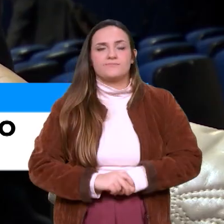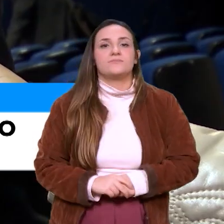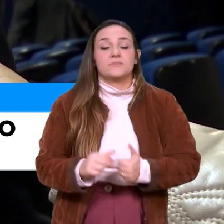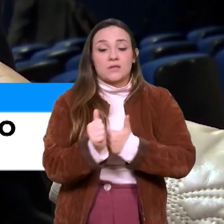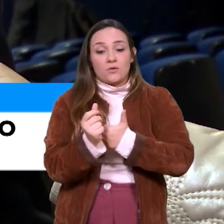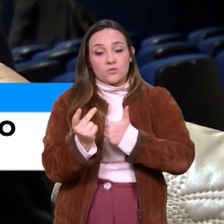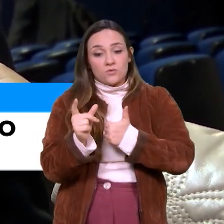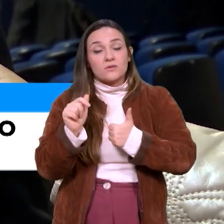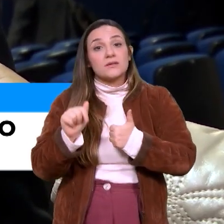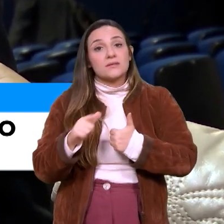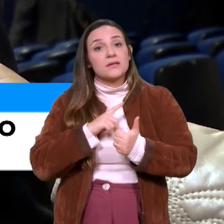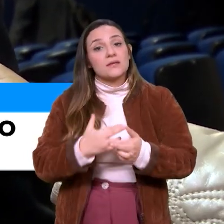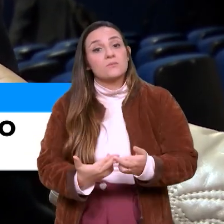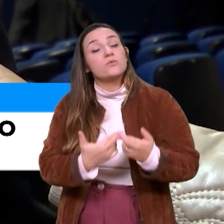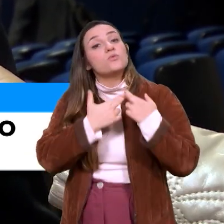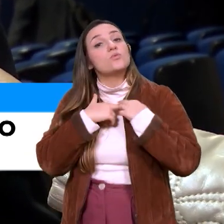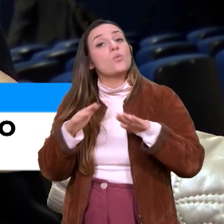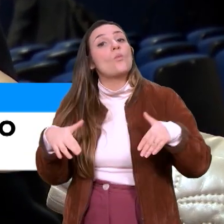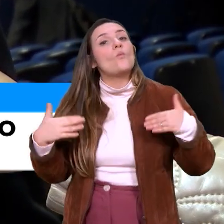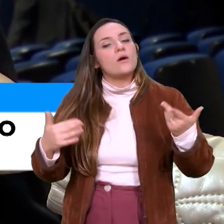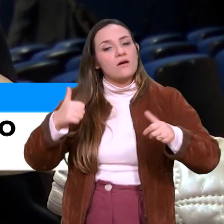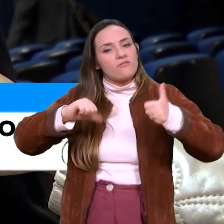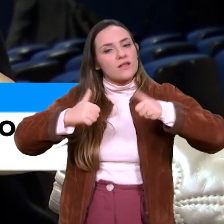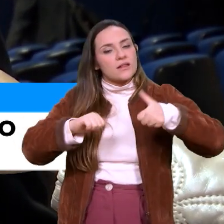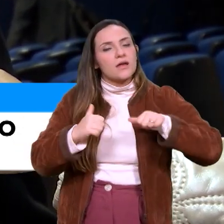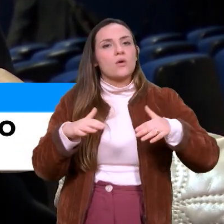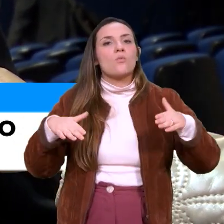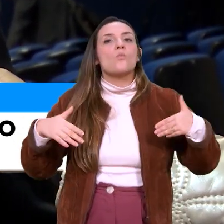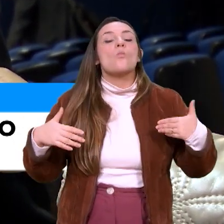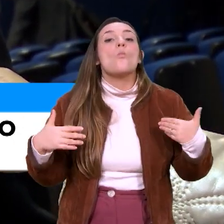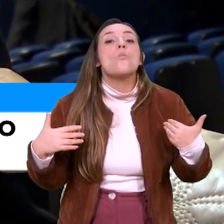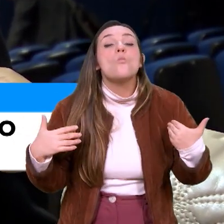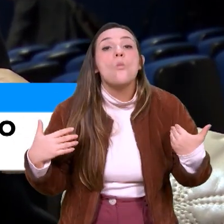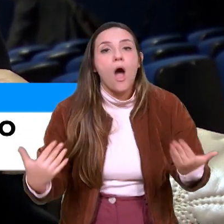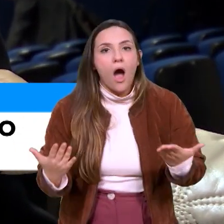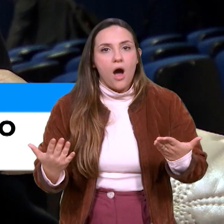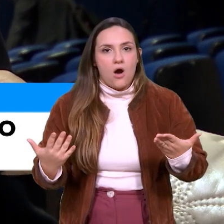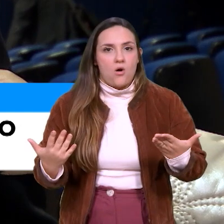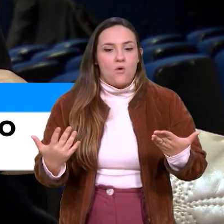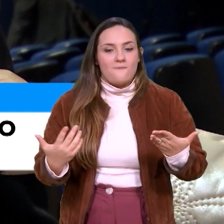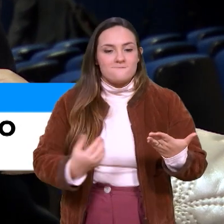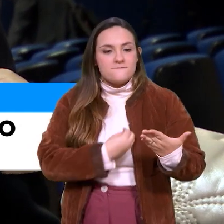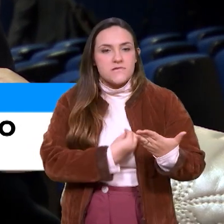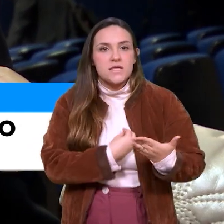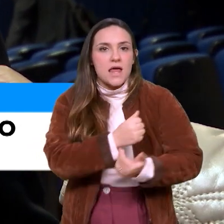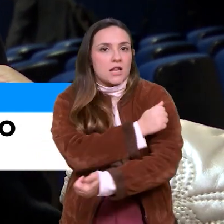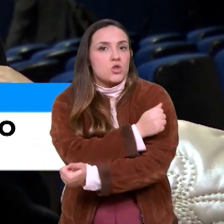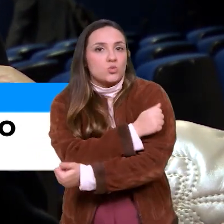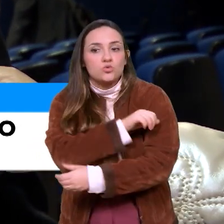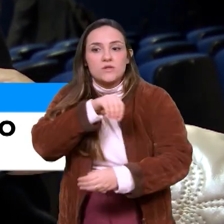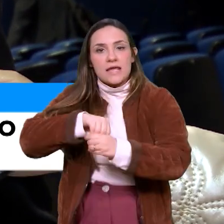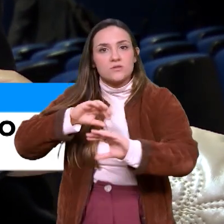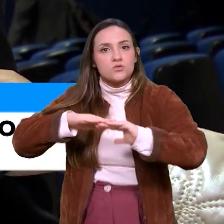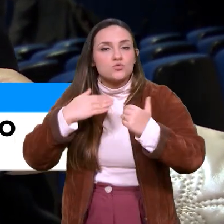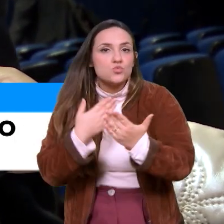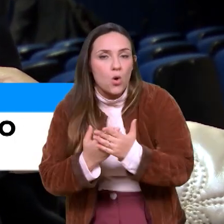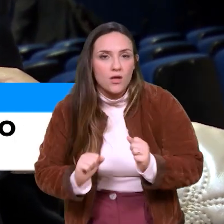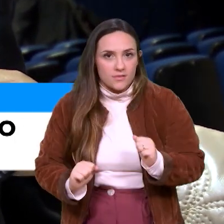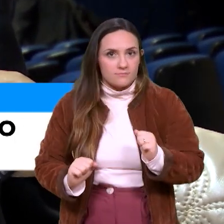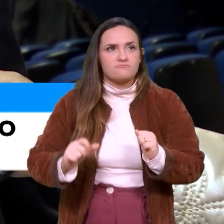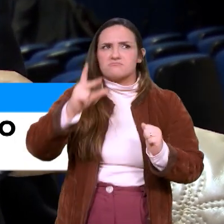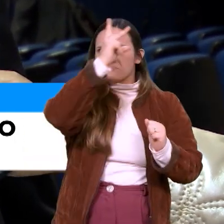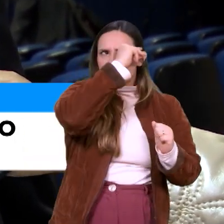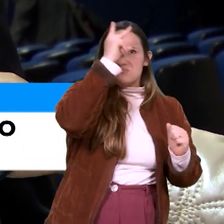de Contas do Estado, ele tem como responsabilidade, né, analisar realmente as condições em que os alunos vivem dentro das suas